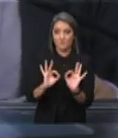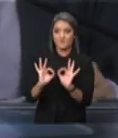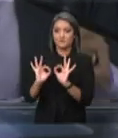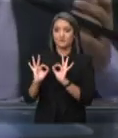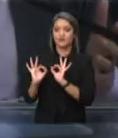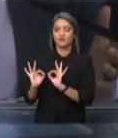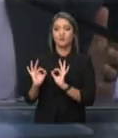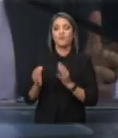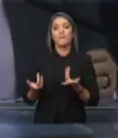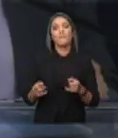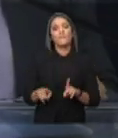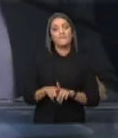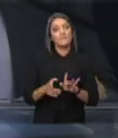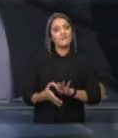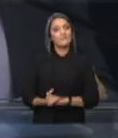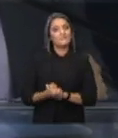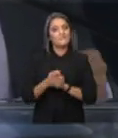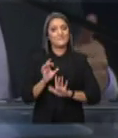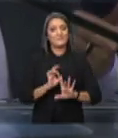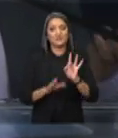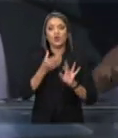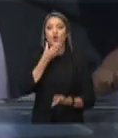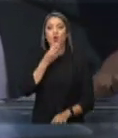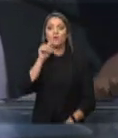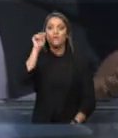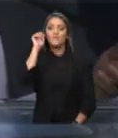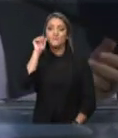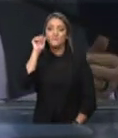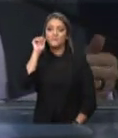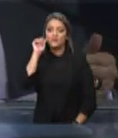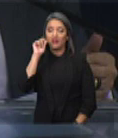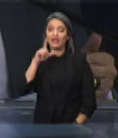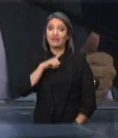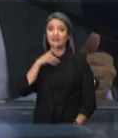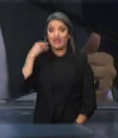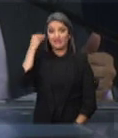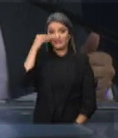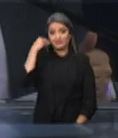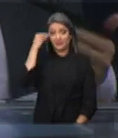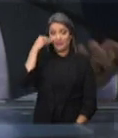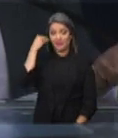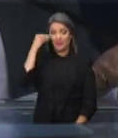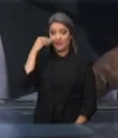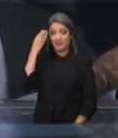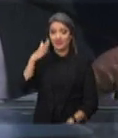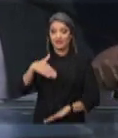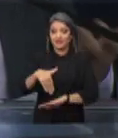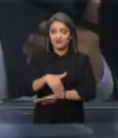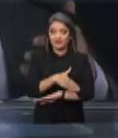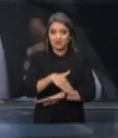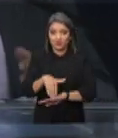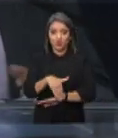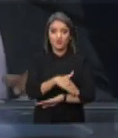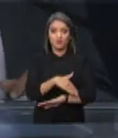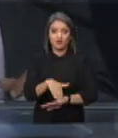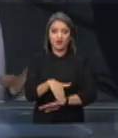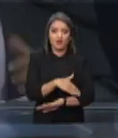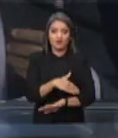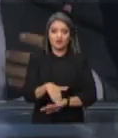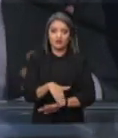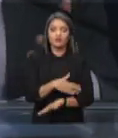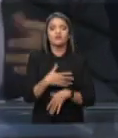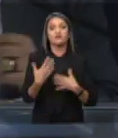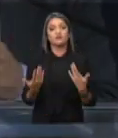complementar de modo especial os homens e mulheres que passaram pela experiência de rua e que deixaram essa experiência Porque